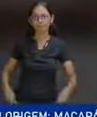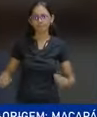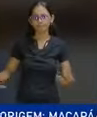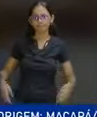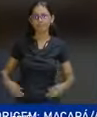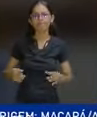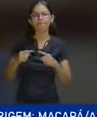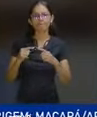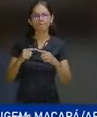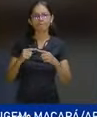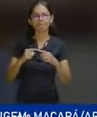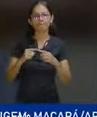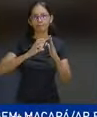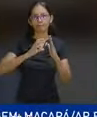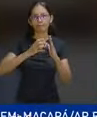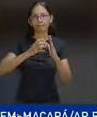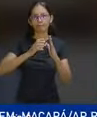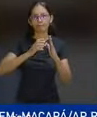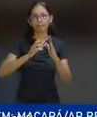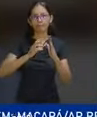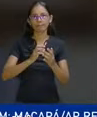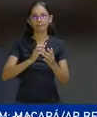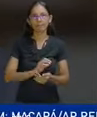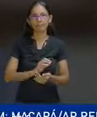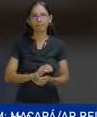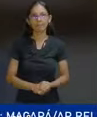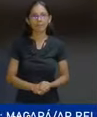realizadas pelos partidos